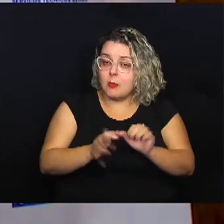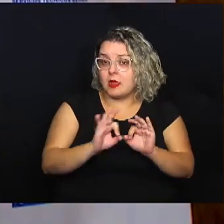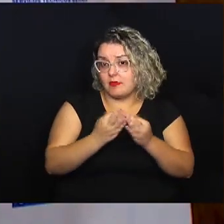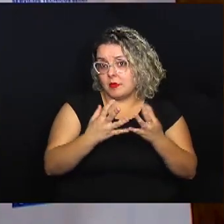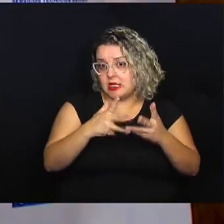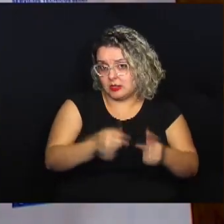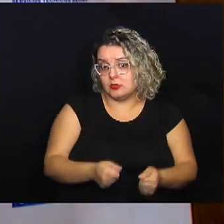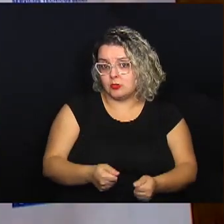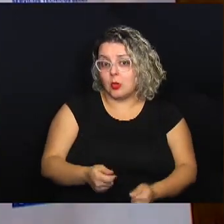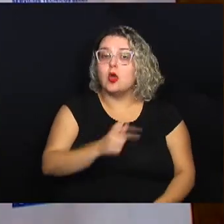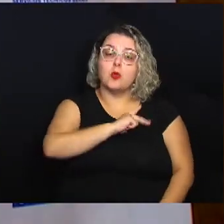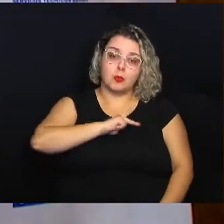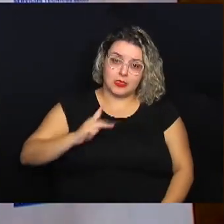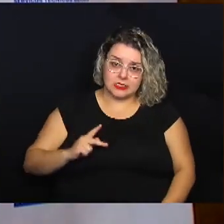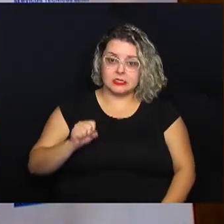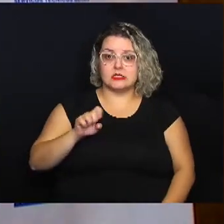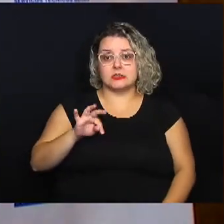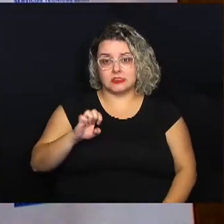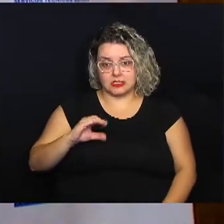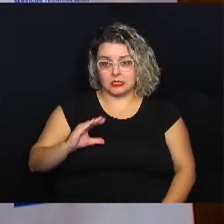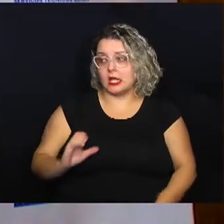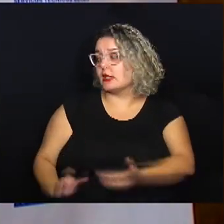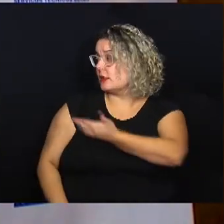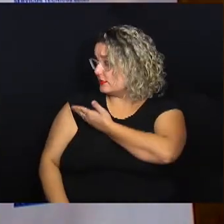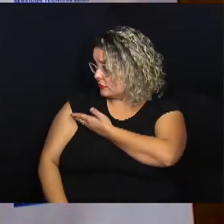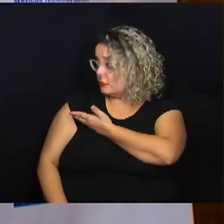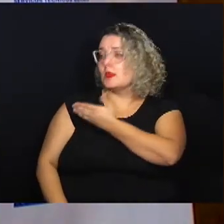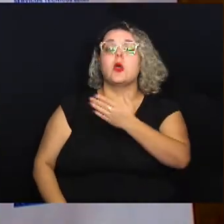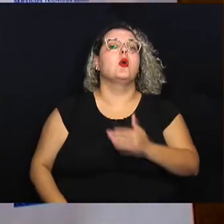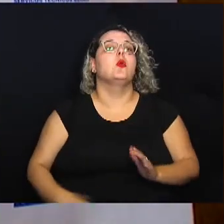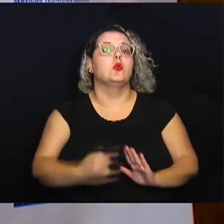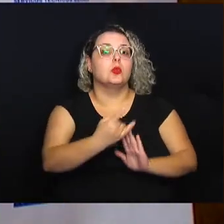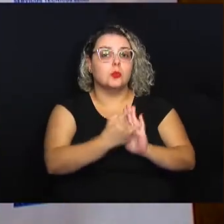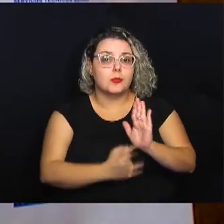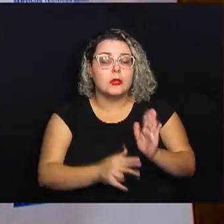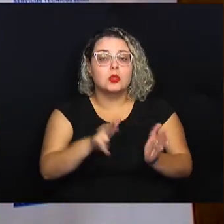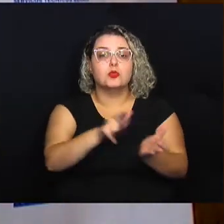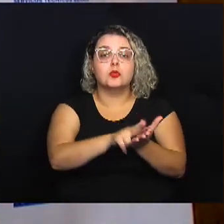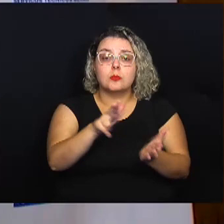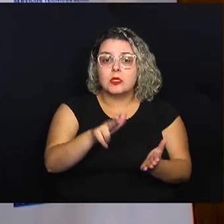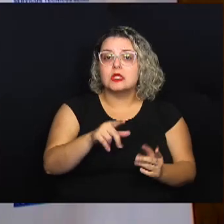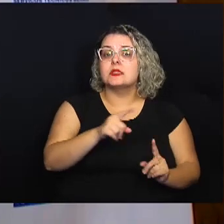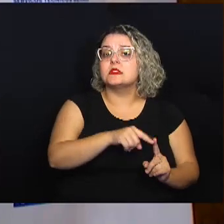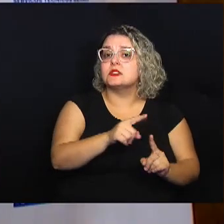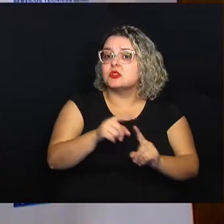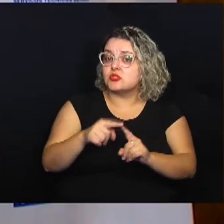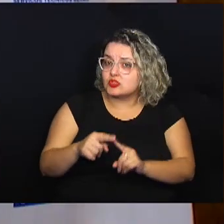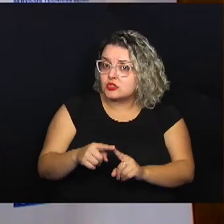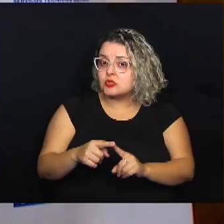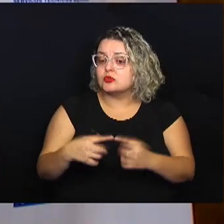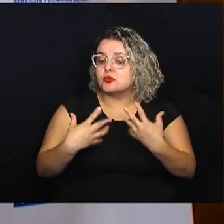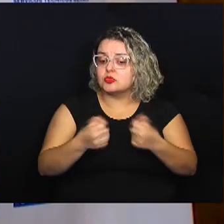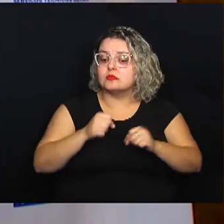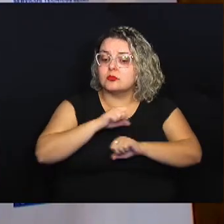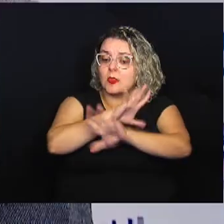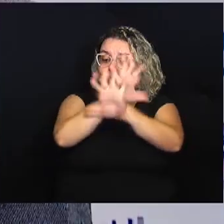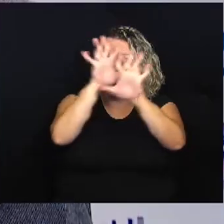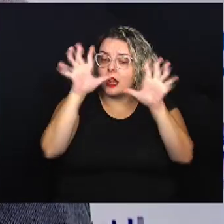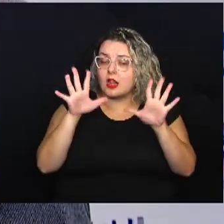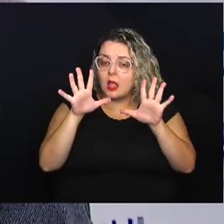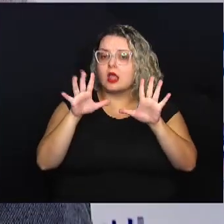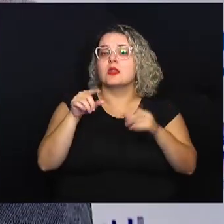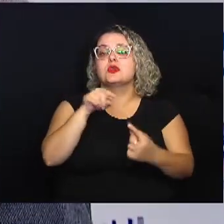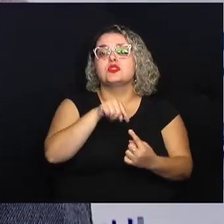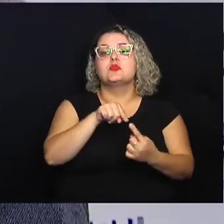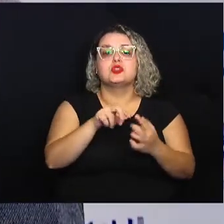da CETEC, o documento tem como finalidade normatizar esse tipo de concessão com regras claras e objetivas. É